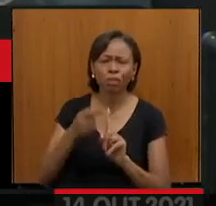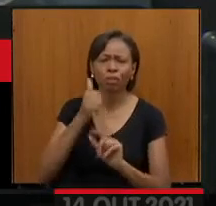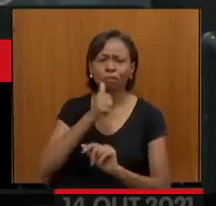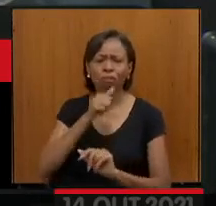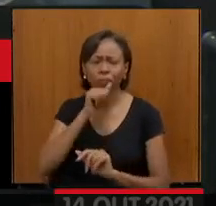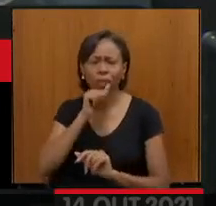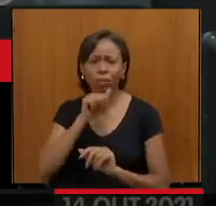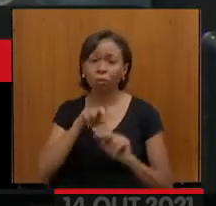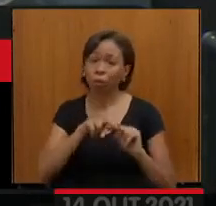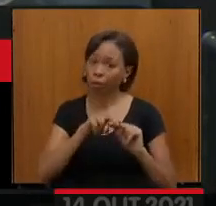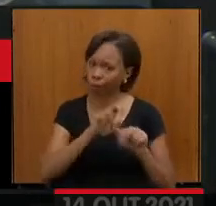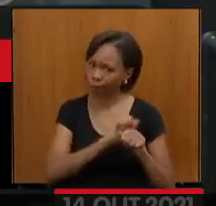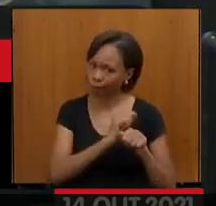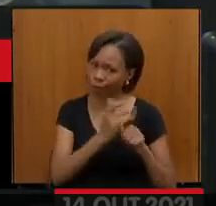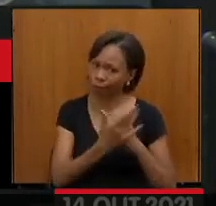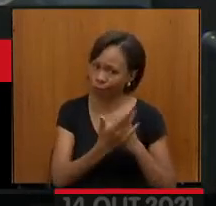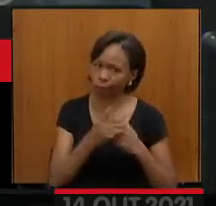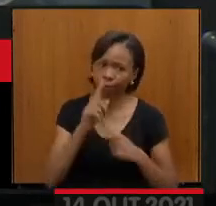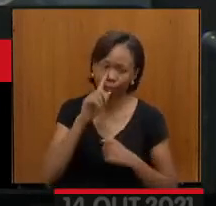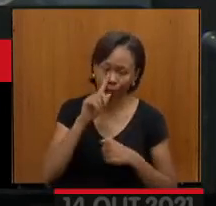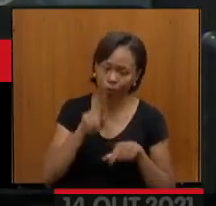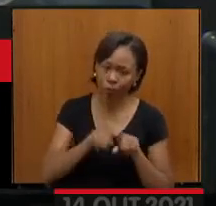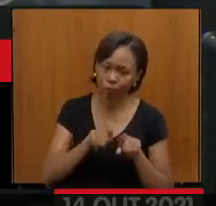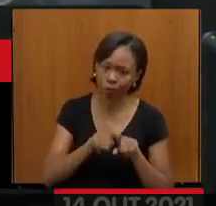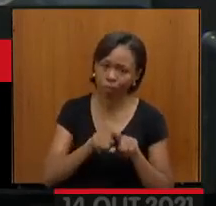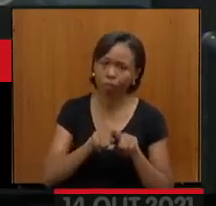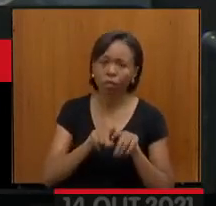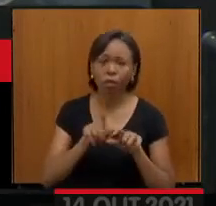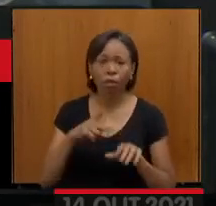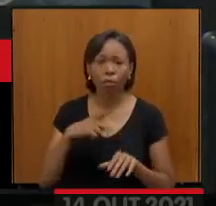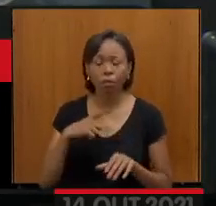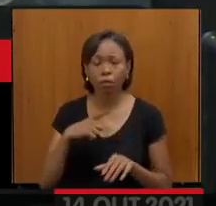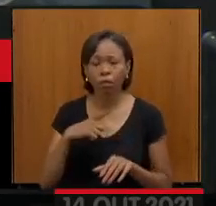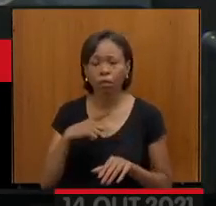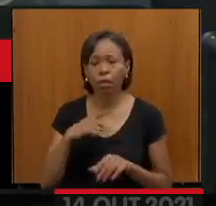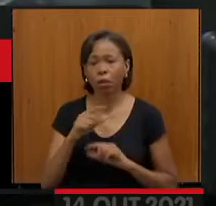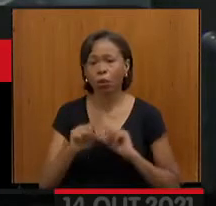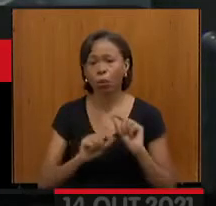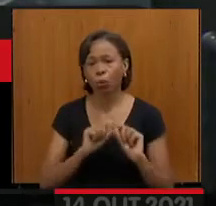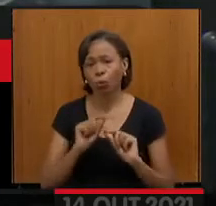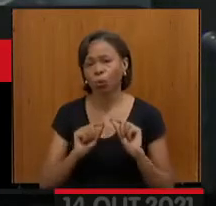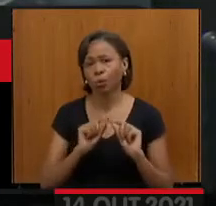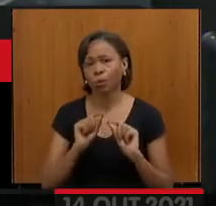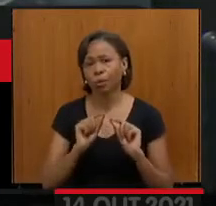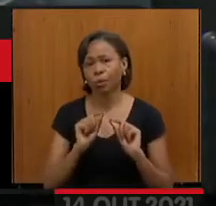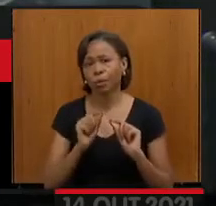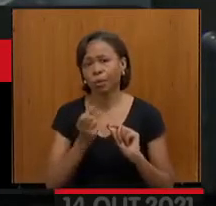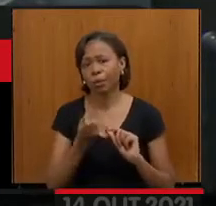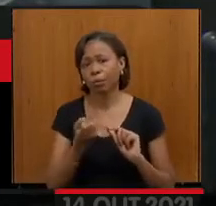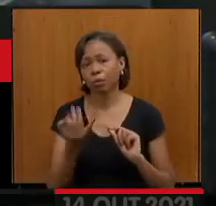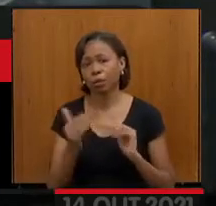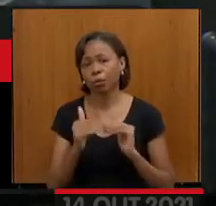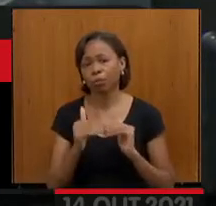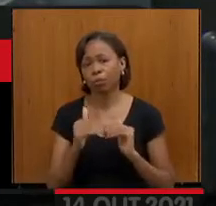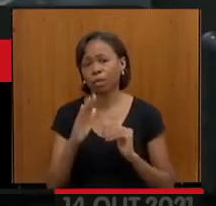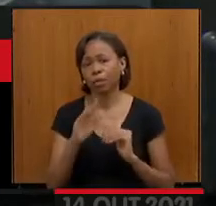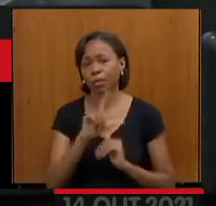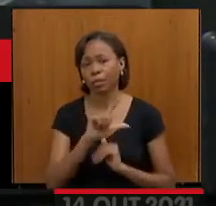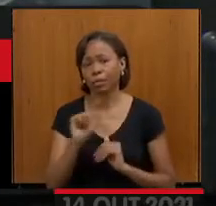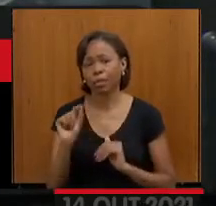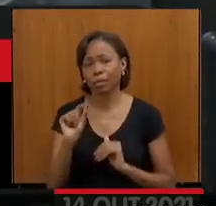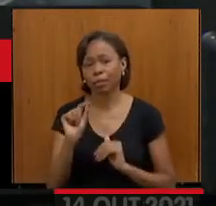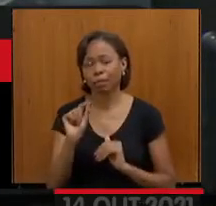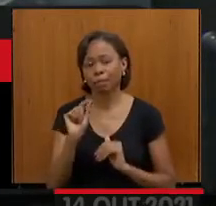gente vai alcançar, com certeza, os chamados aí três dígitos, enfim, um número acima de 100 mortes